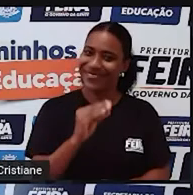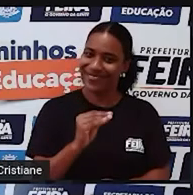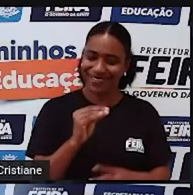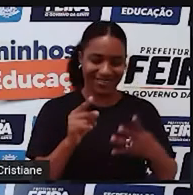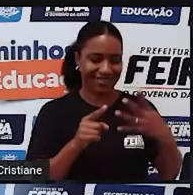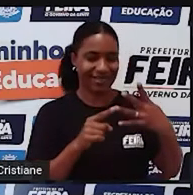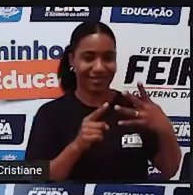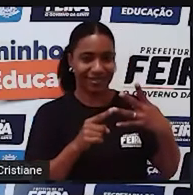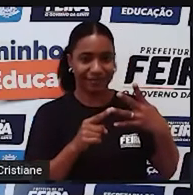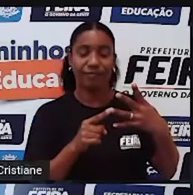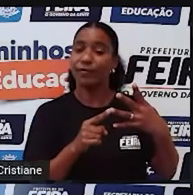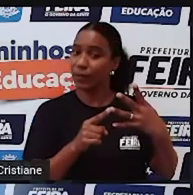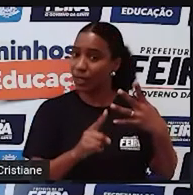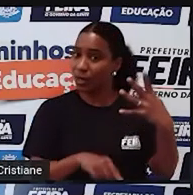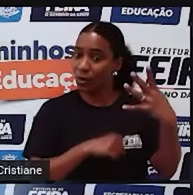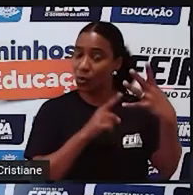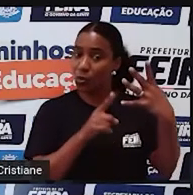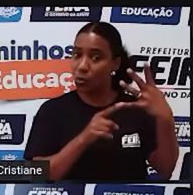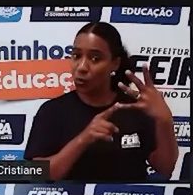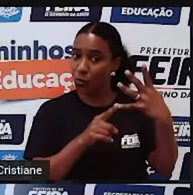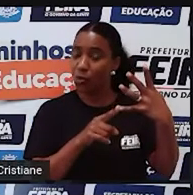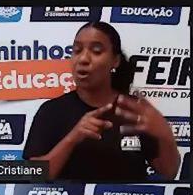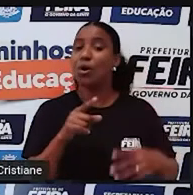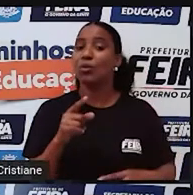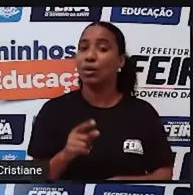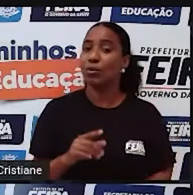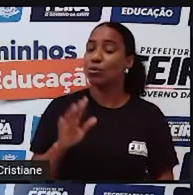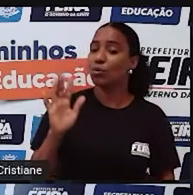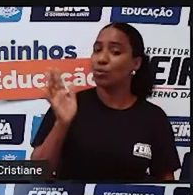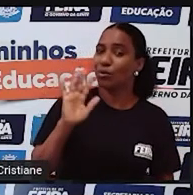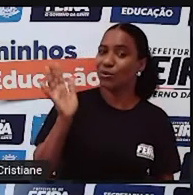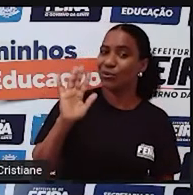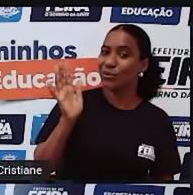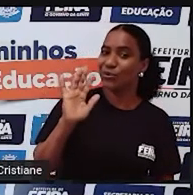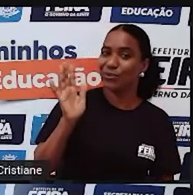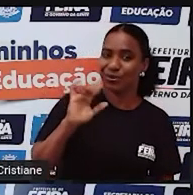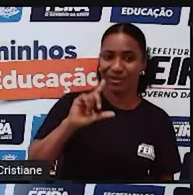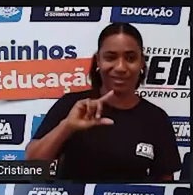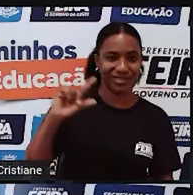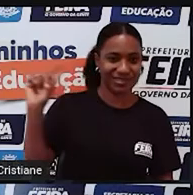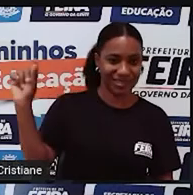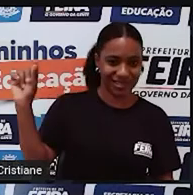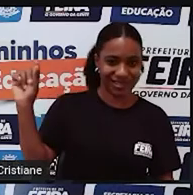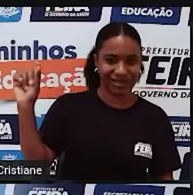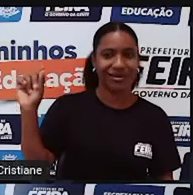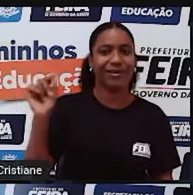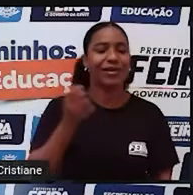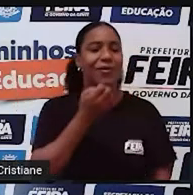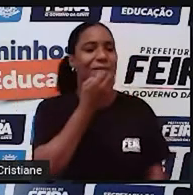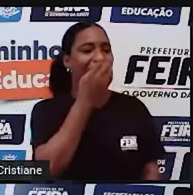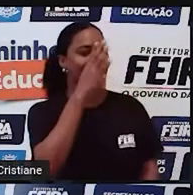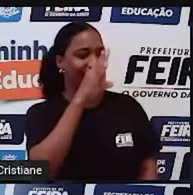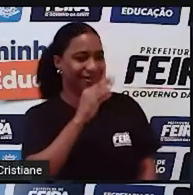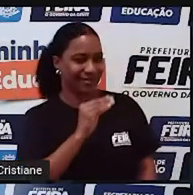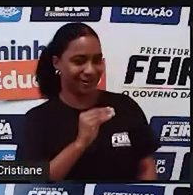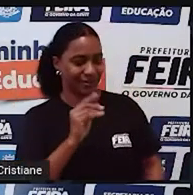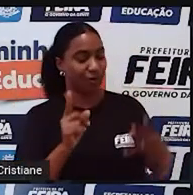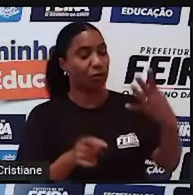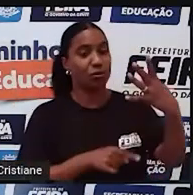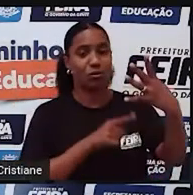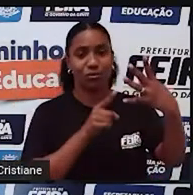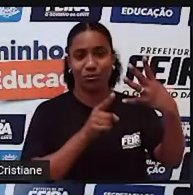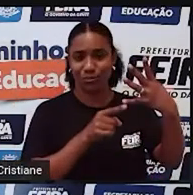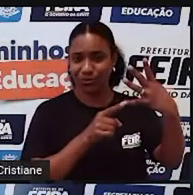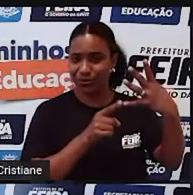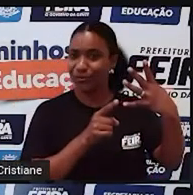ao contrário, é quando eu vou embora de algum lugar ou quando eu encerro a comunicação.